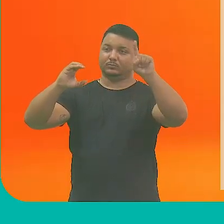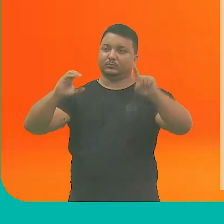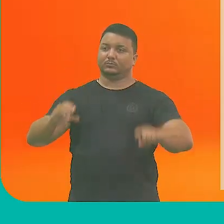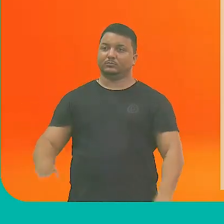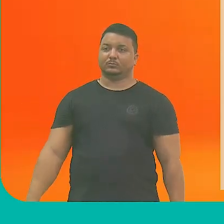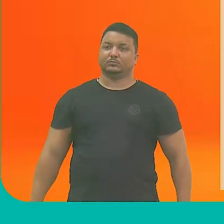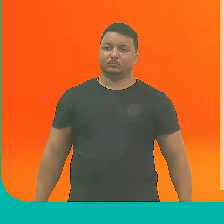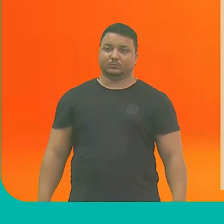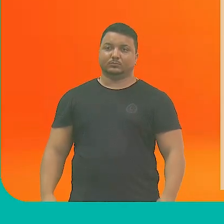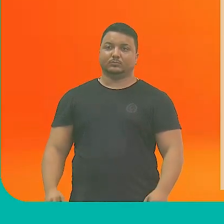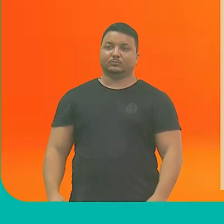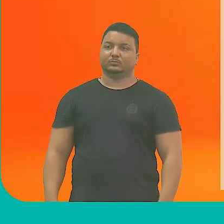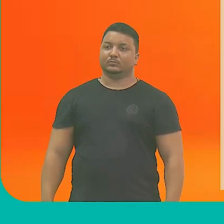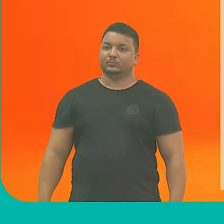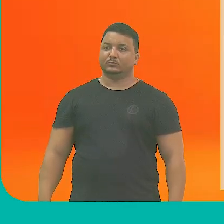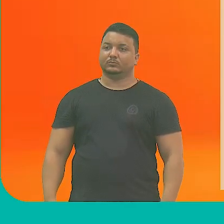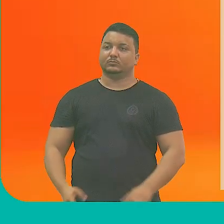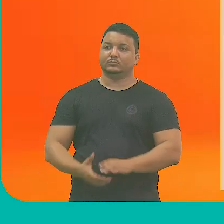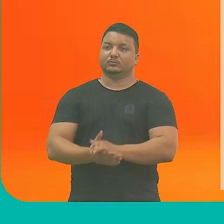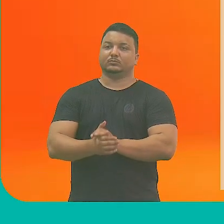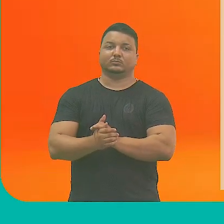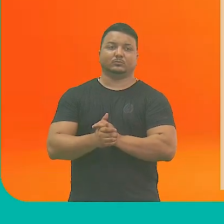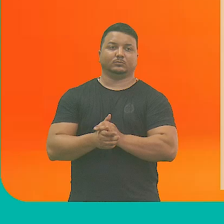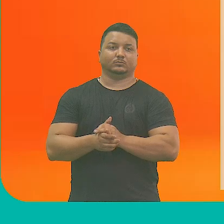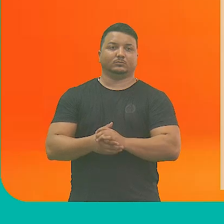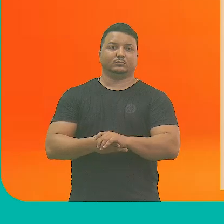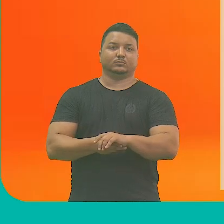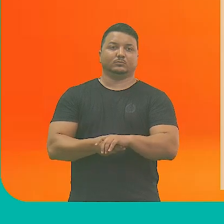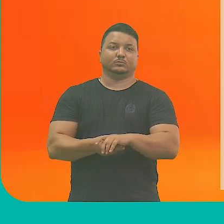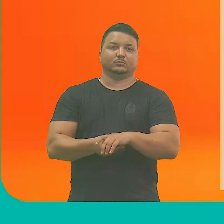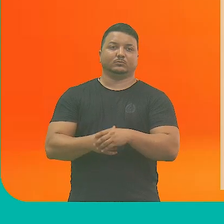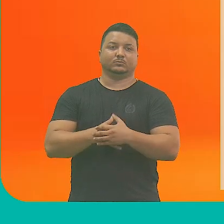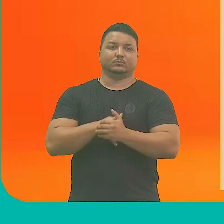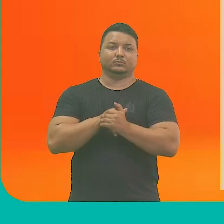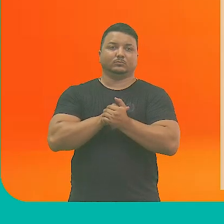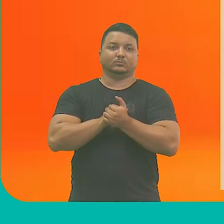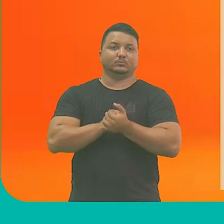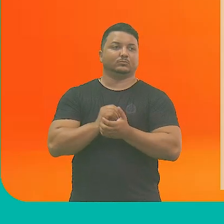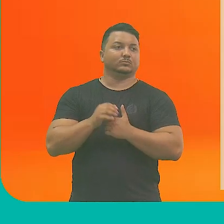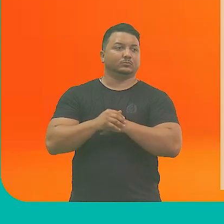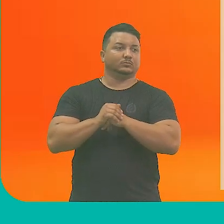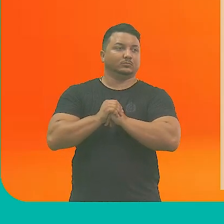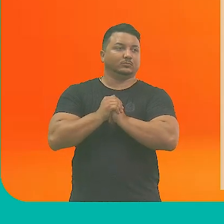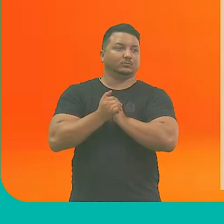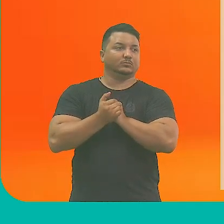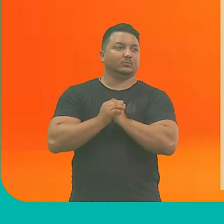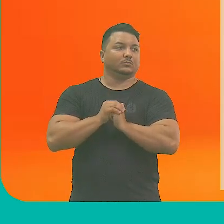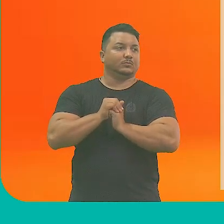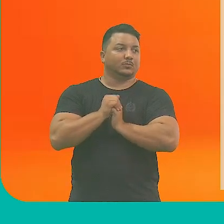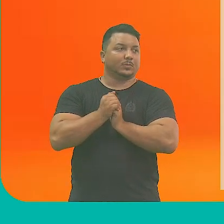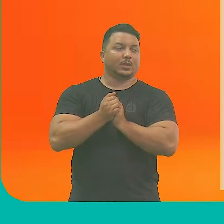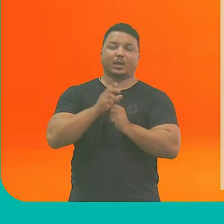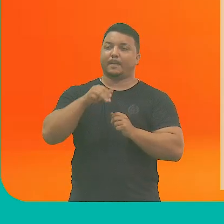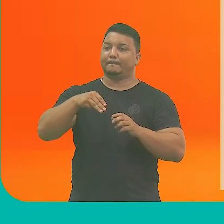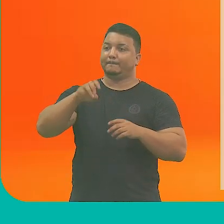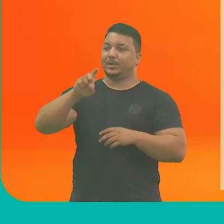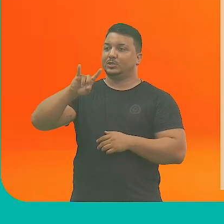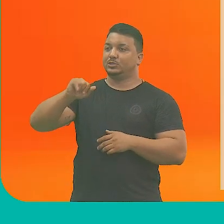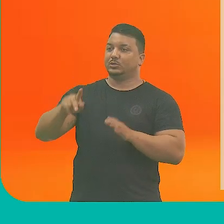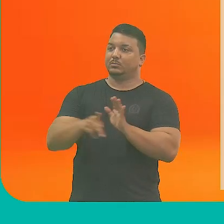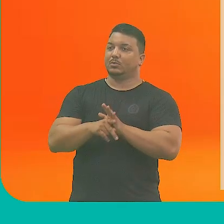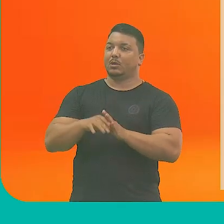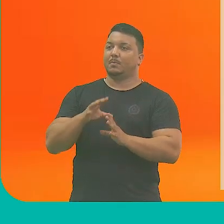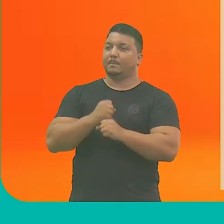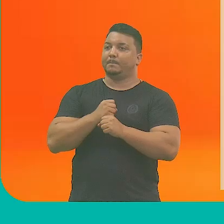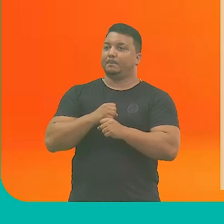Perfeito, gente? Aí, tranquilo? Questãozinho envolvendo média, e nesse caso era média